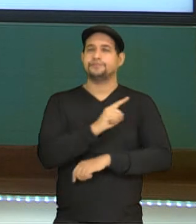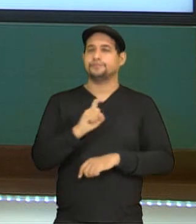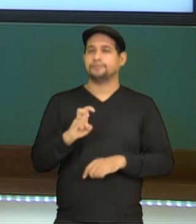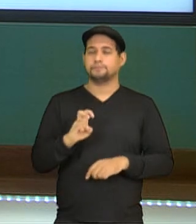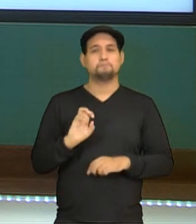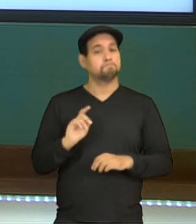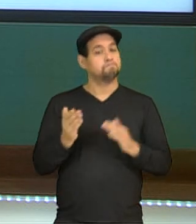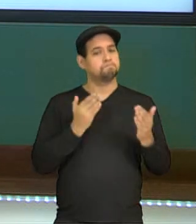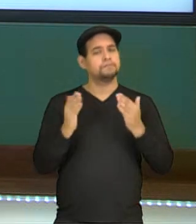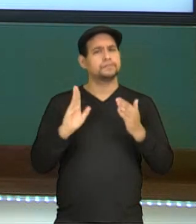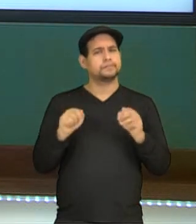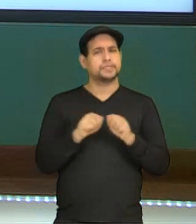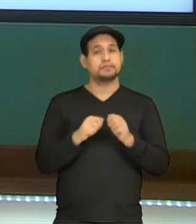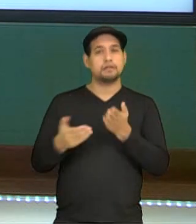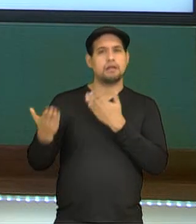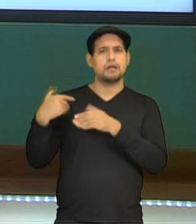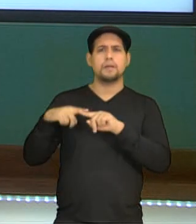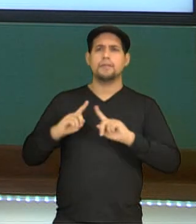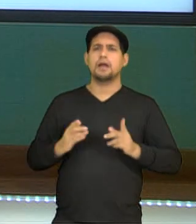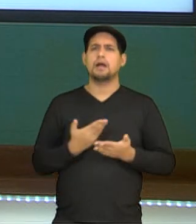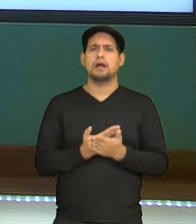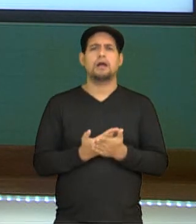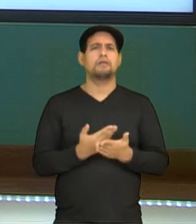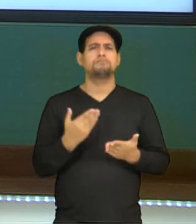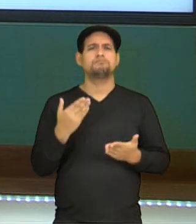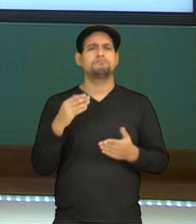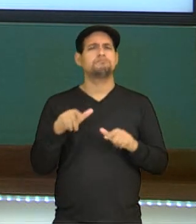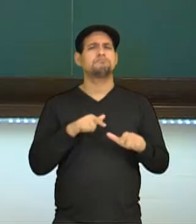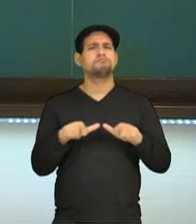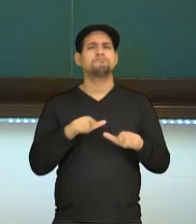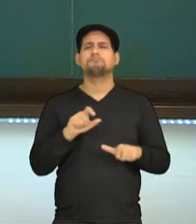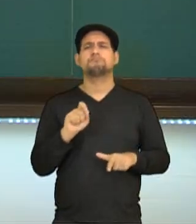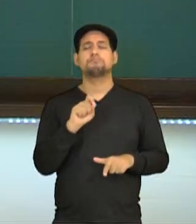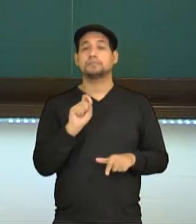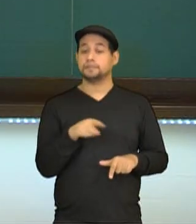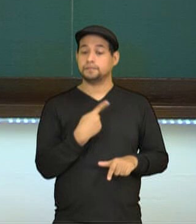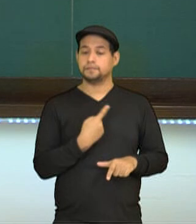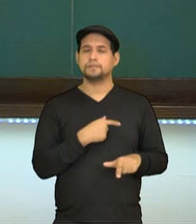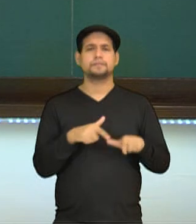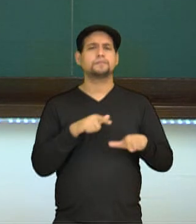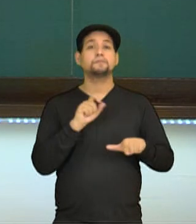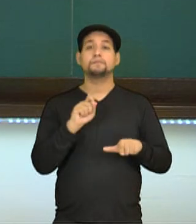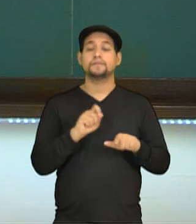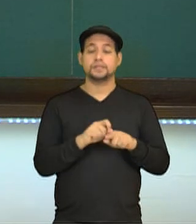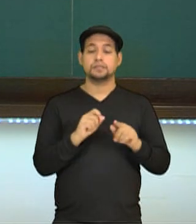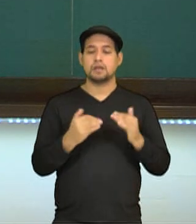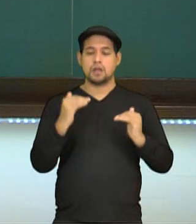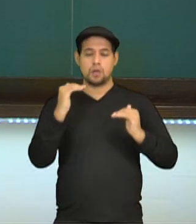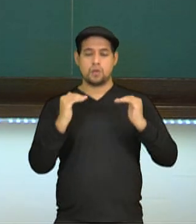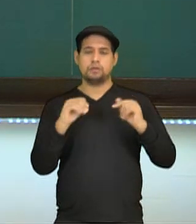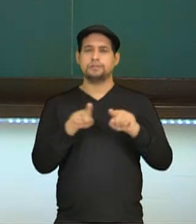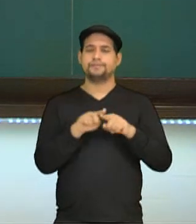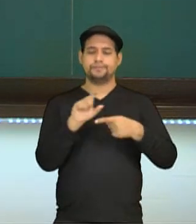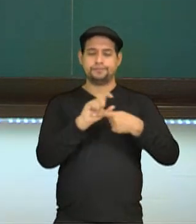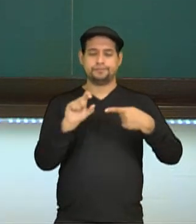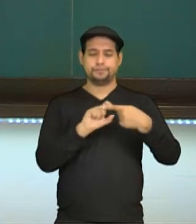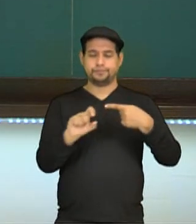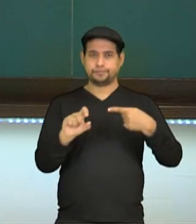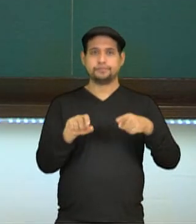Naquela comparação que a gente fez. Então, nessa aula, o que que nós trabalhamos? Nós trabalhamos sobre as equivalências das